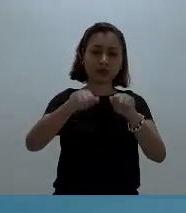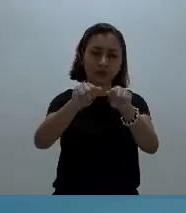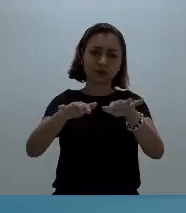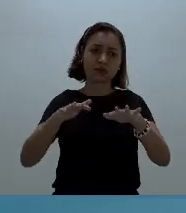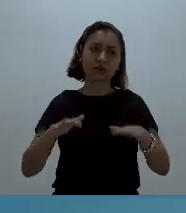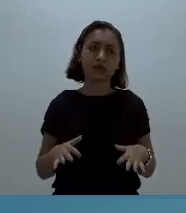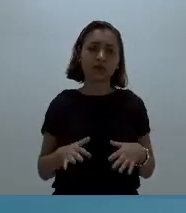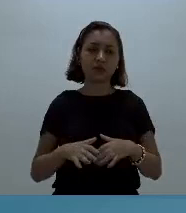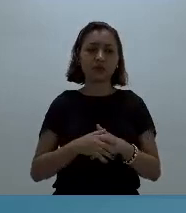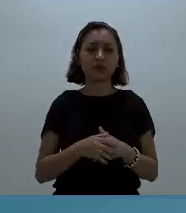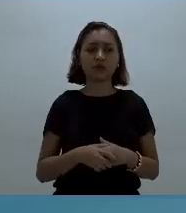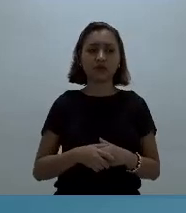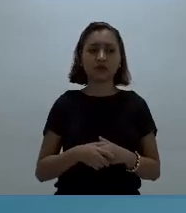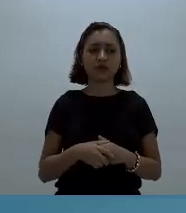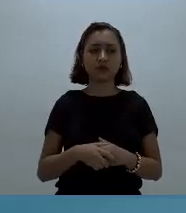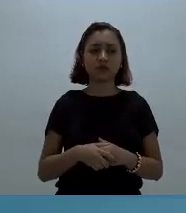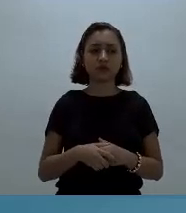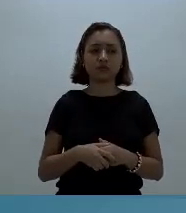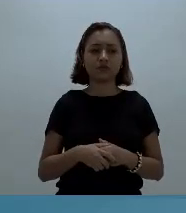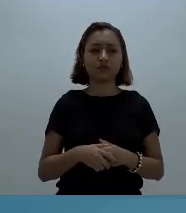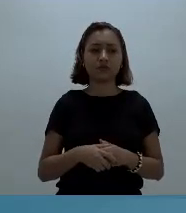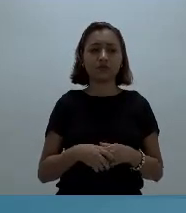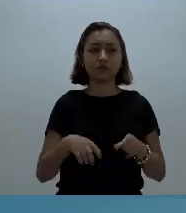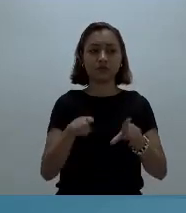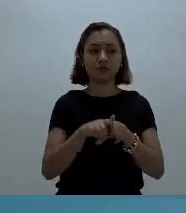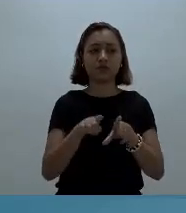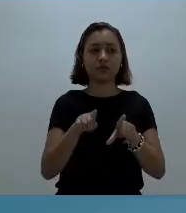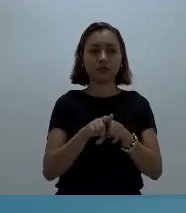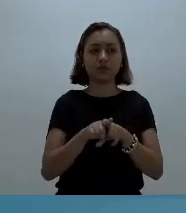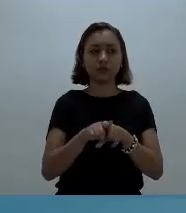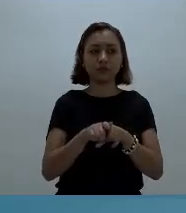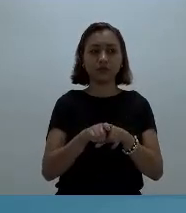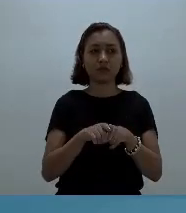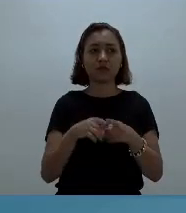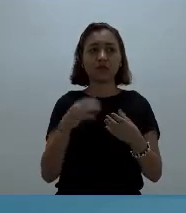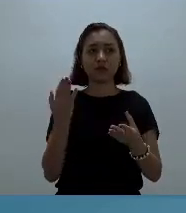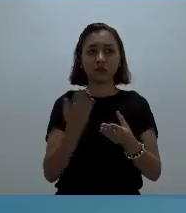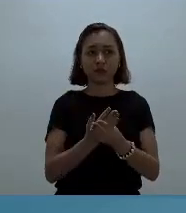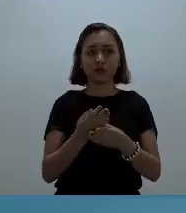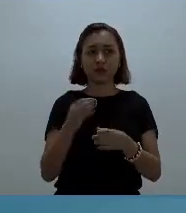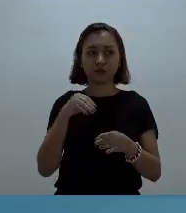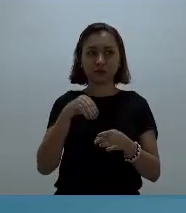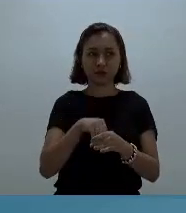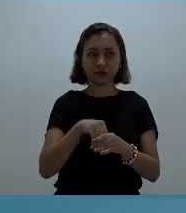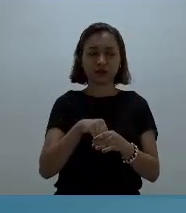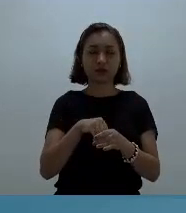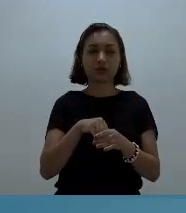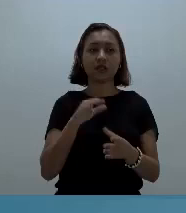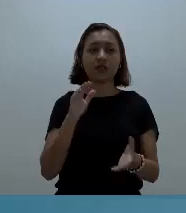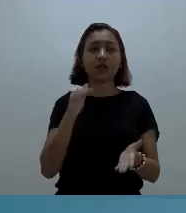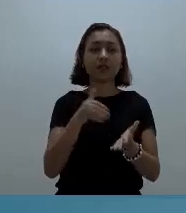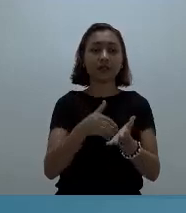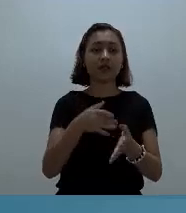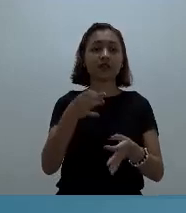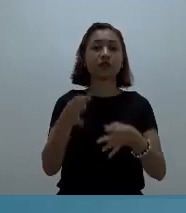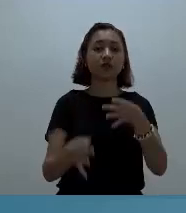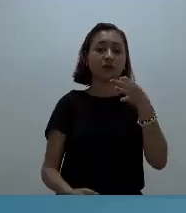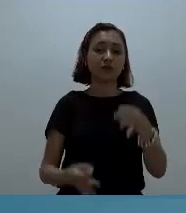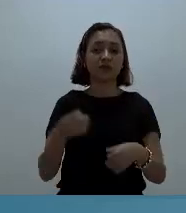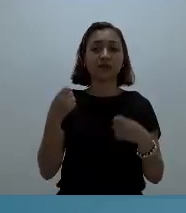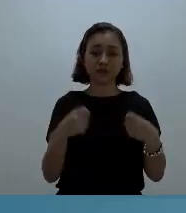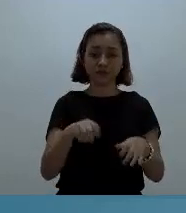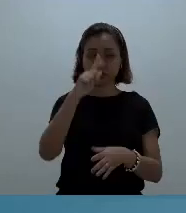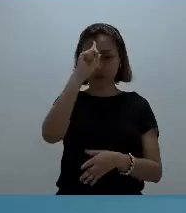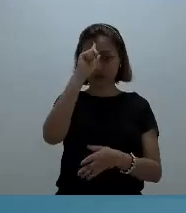Também temos a notar, acrescentar o regimento interno, que o processo administrativo terá o prazo de 140 dias para ser concluído, prorrogado